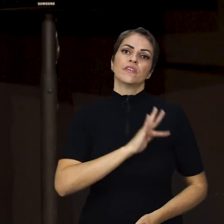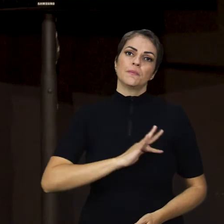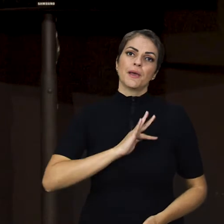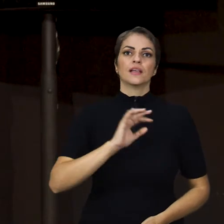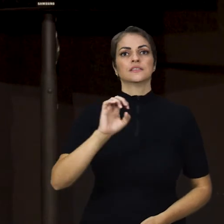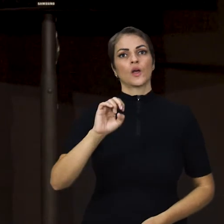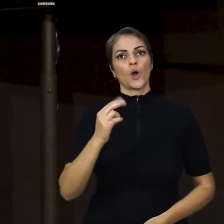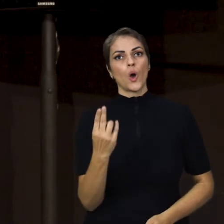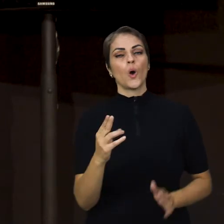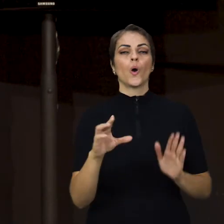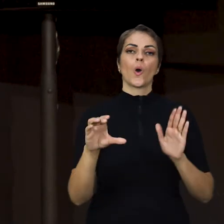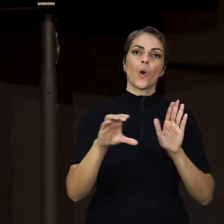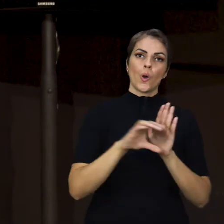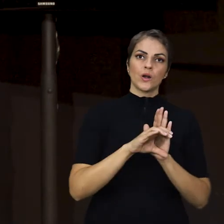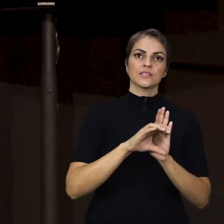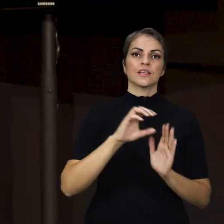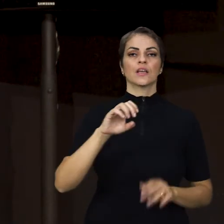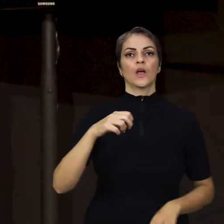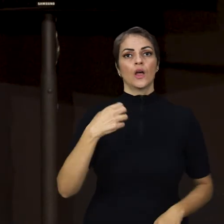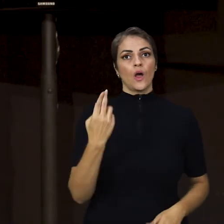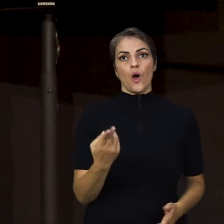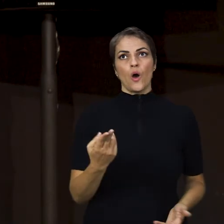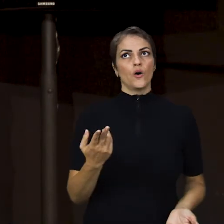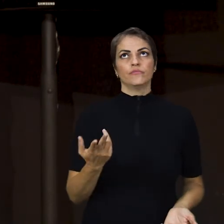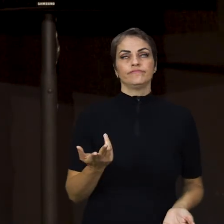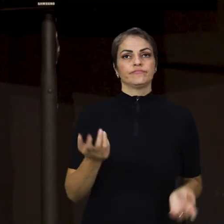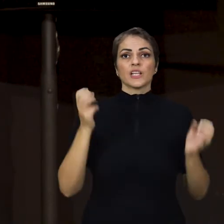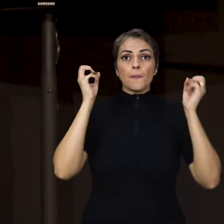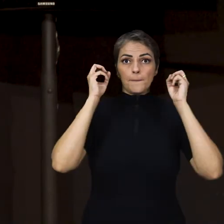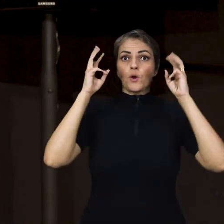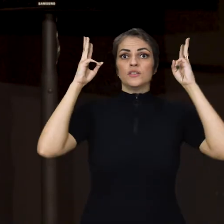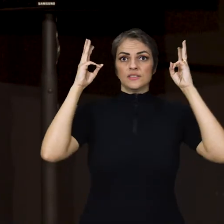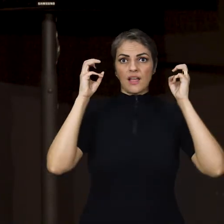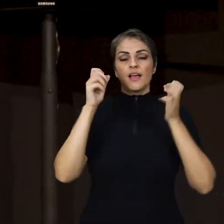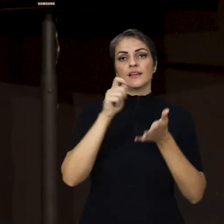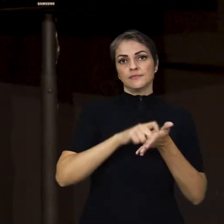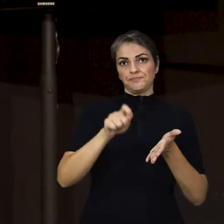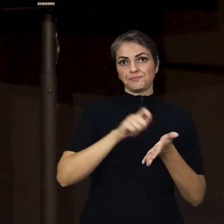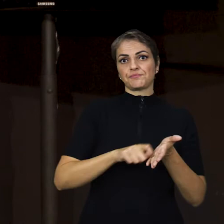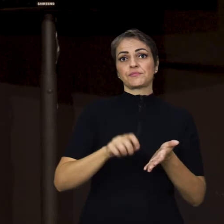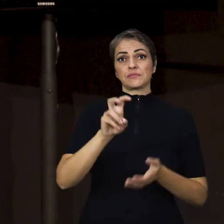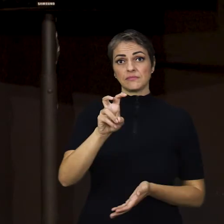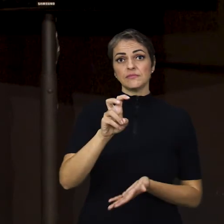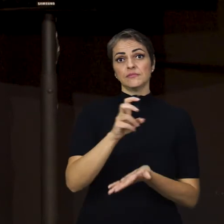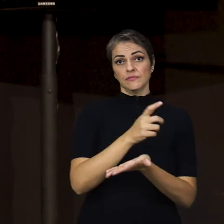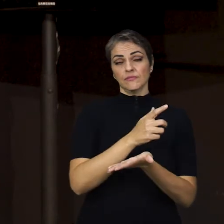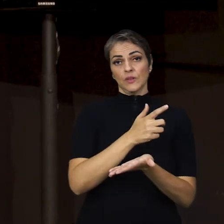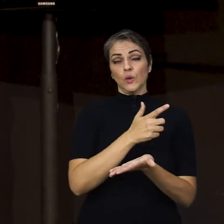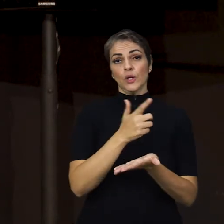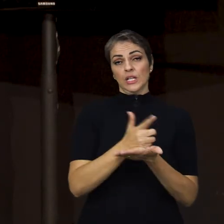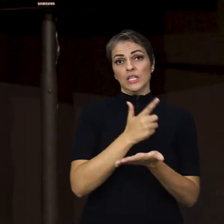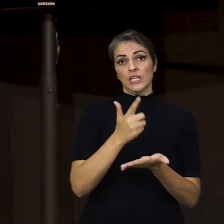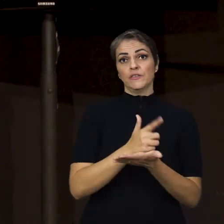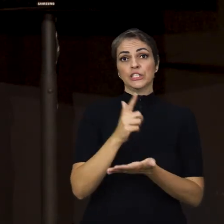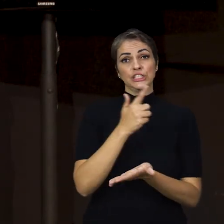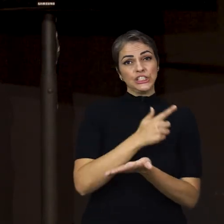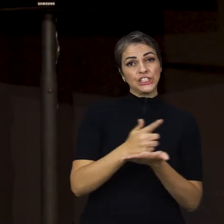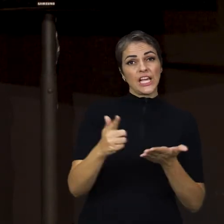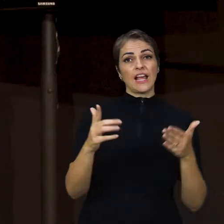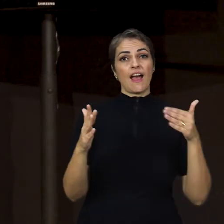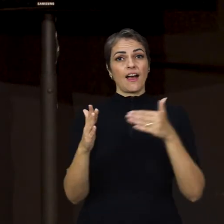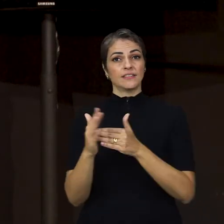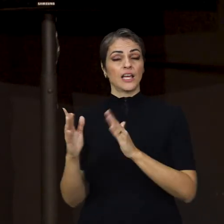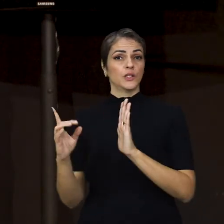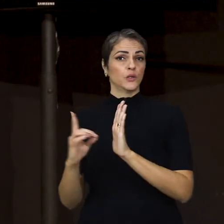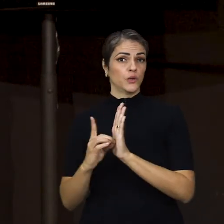colossenses, quando Moisés compõe o Pentateuco, de Gênesis até Deuteronômio, e